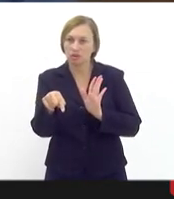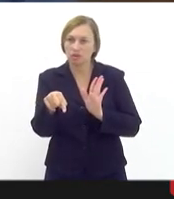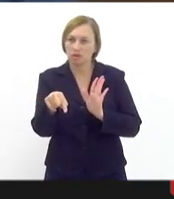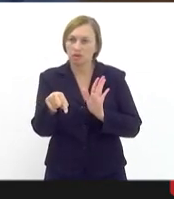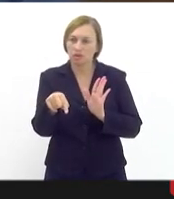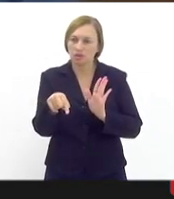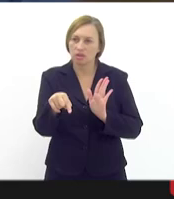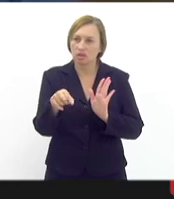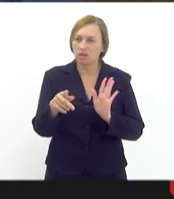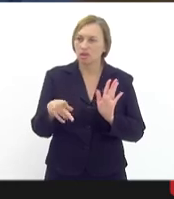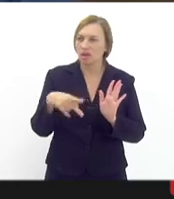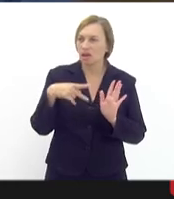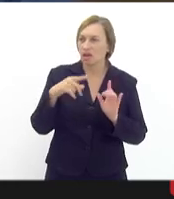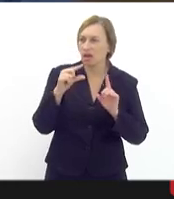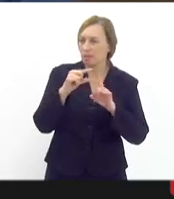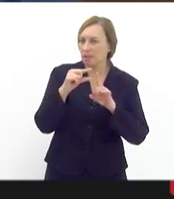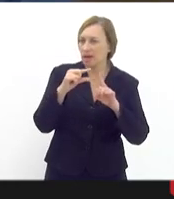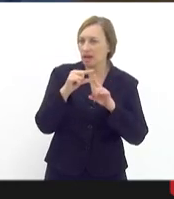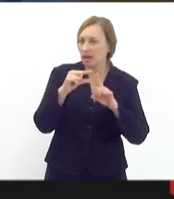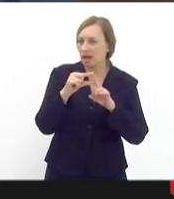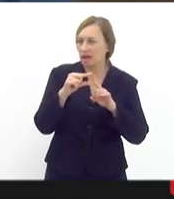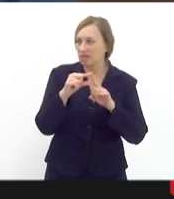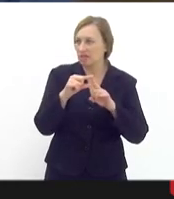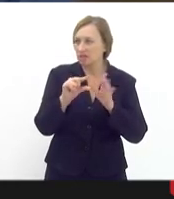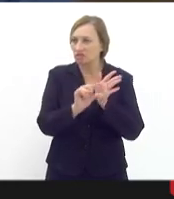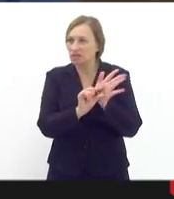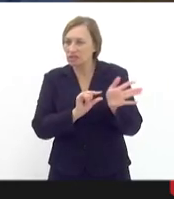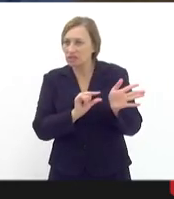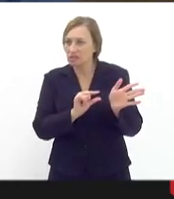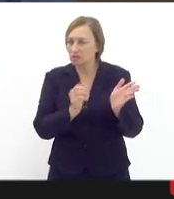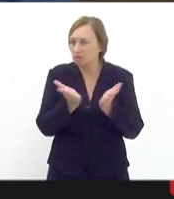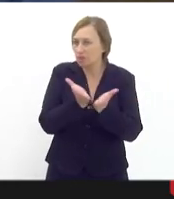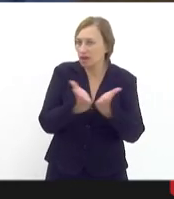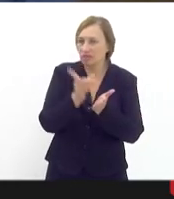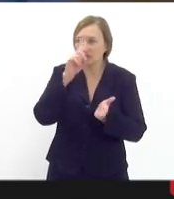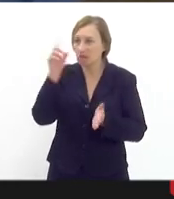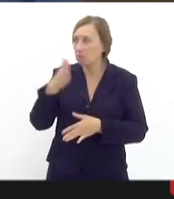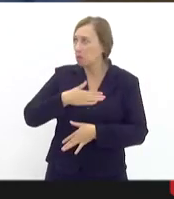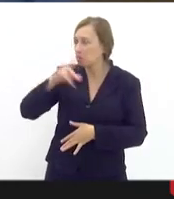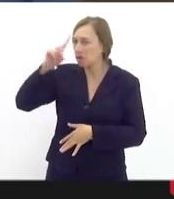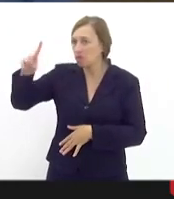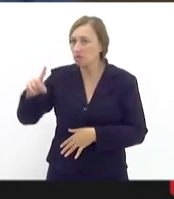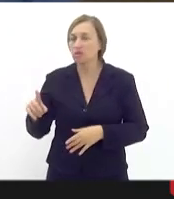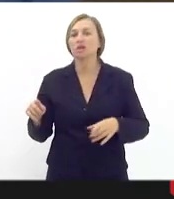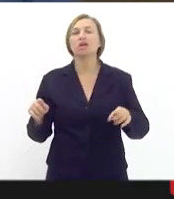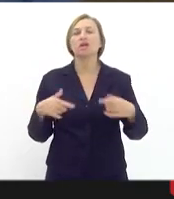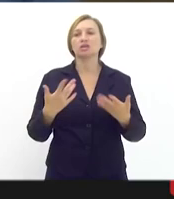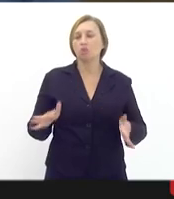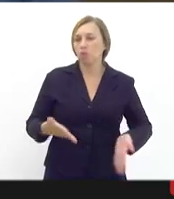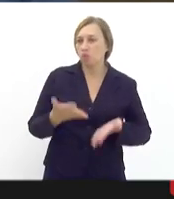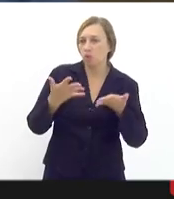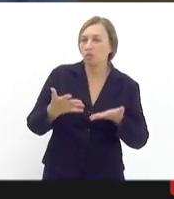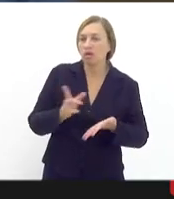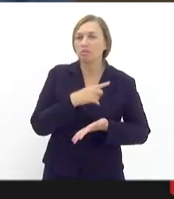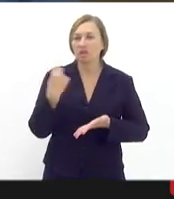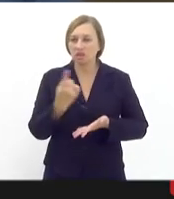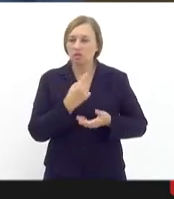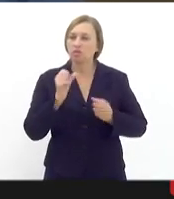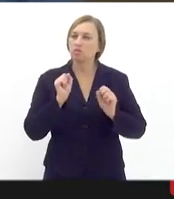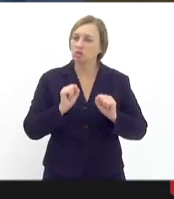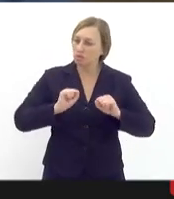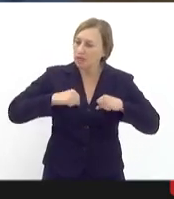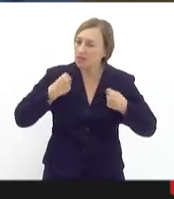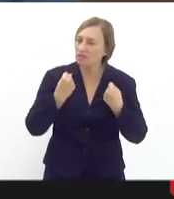a pronúncia de versículos bíblicos. Meu Deus, veja só. Isso serve como estímulo para que nós possamos